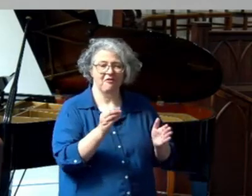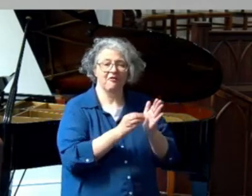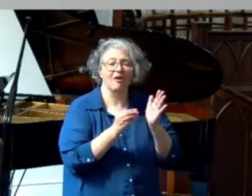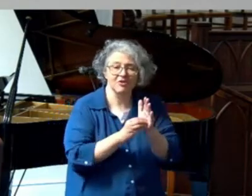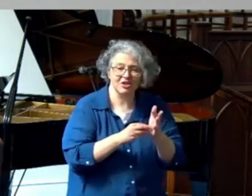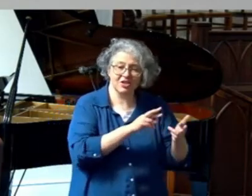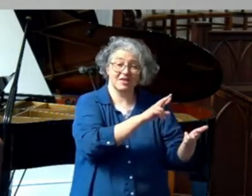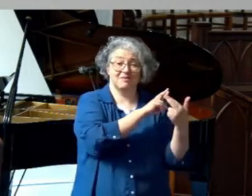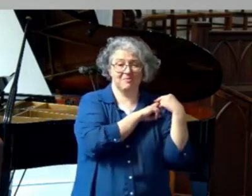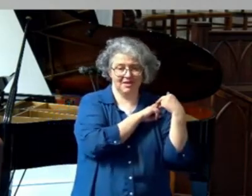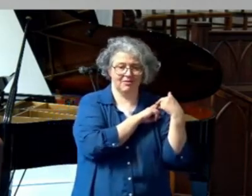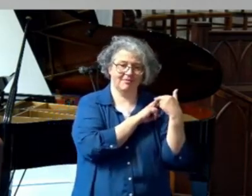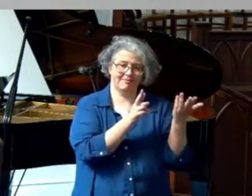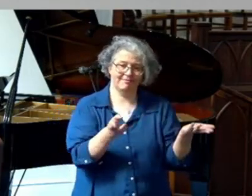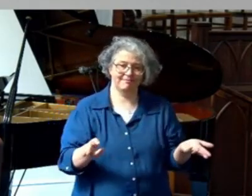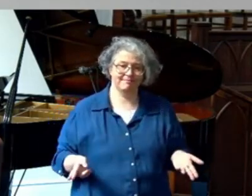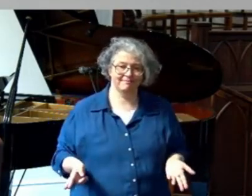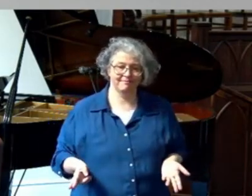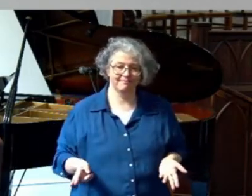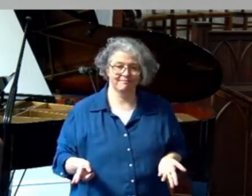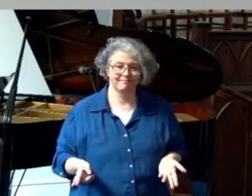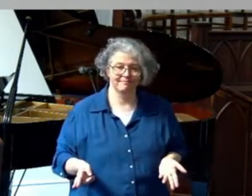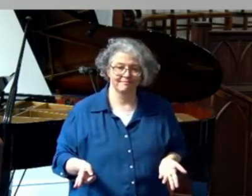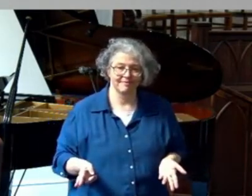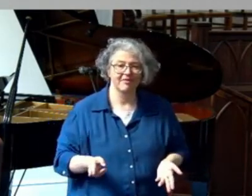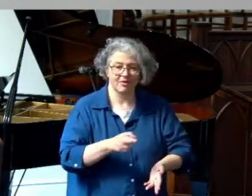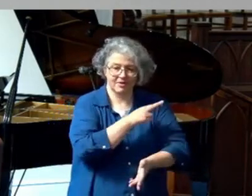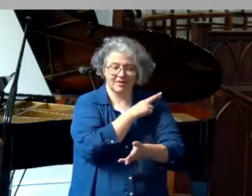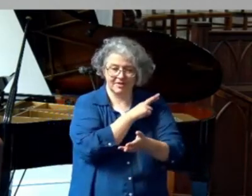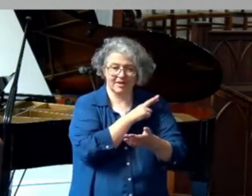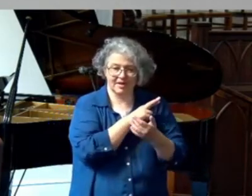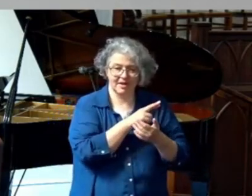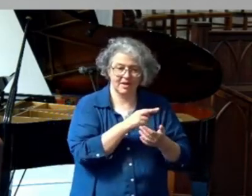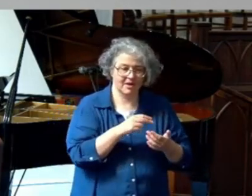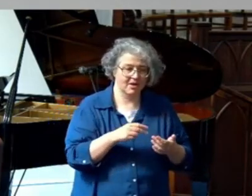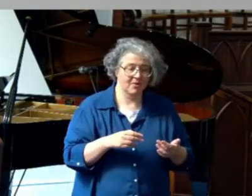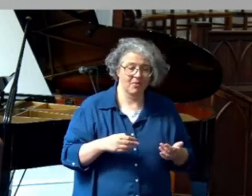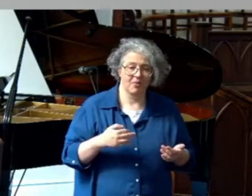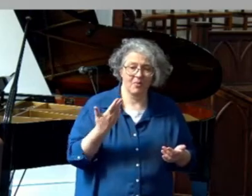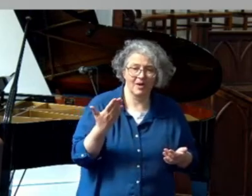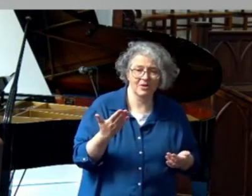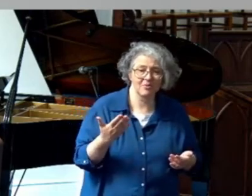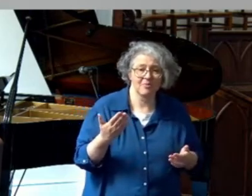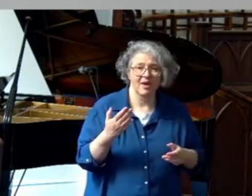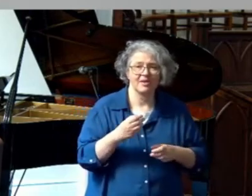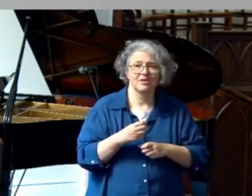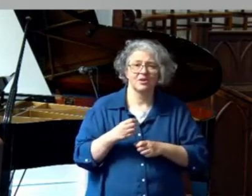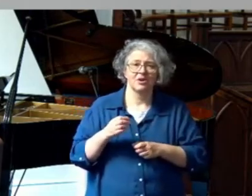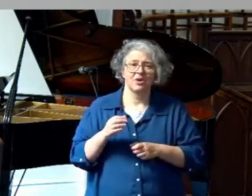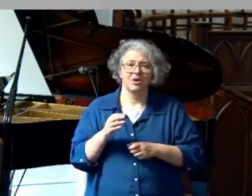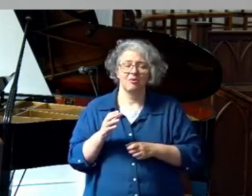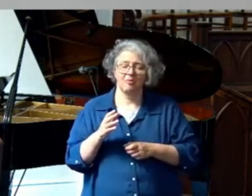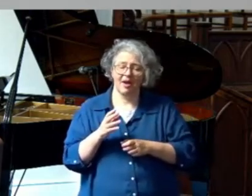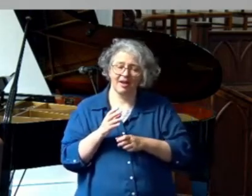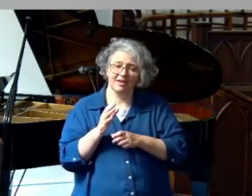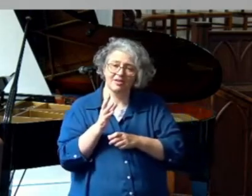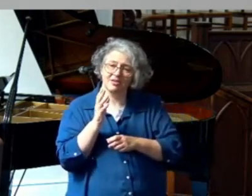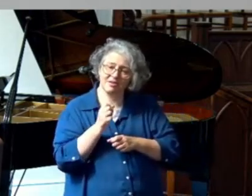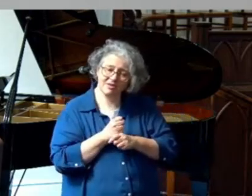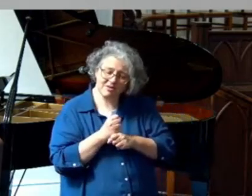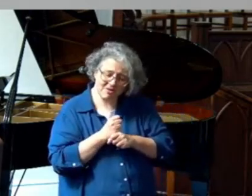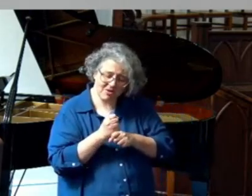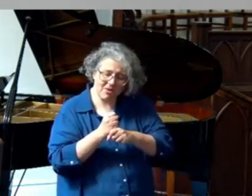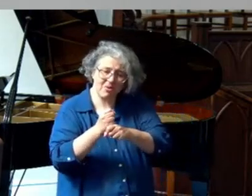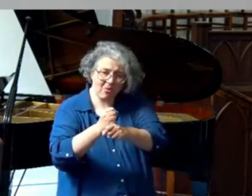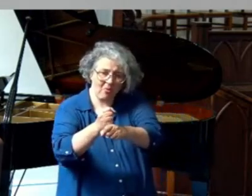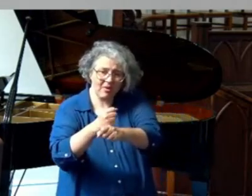brevidade aponta para a eternidade. Quanto menos curta é a nossa vida aqui, mais perto a